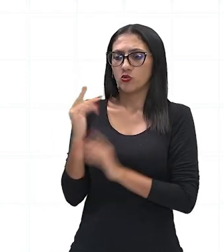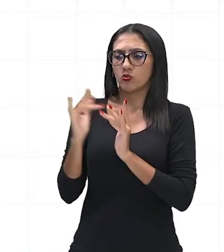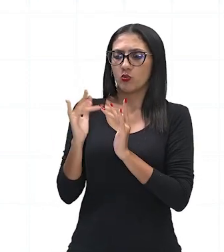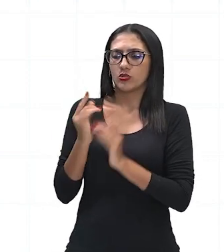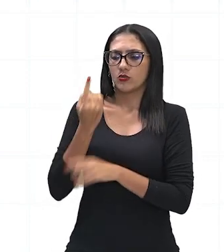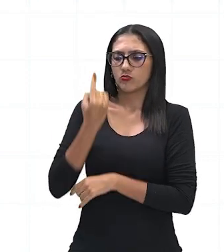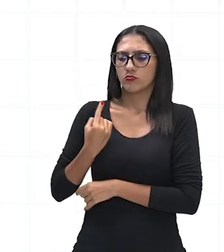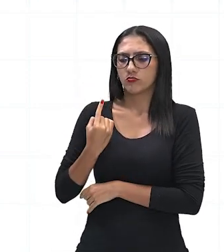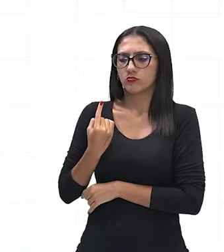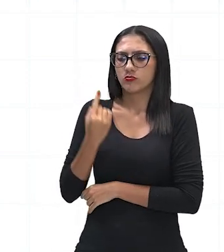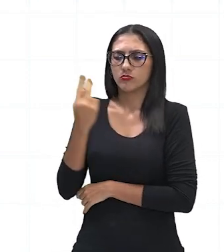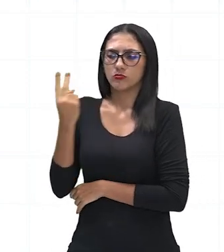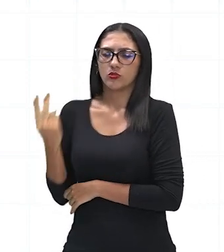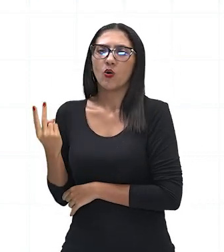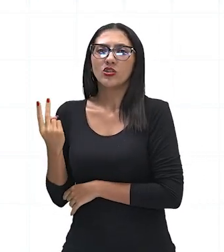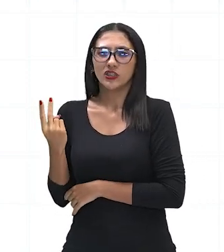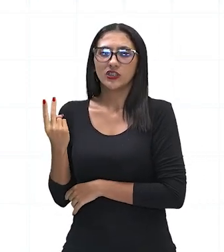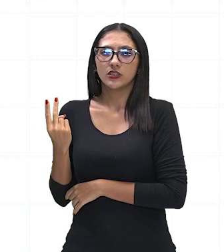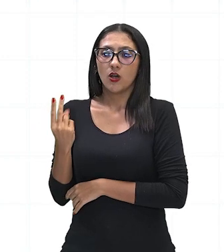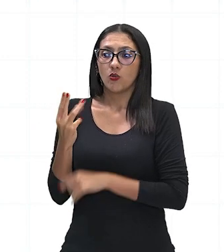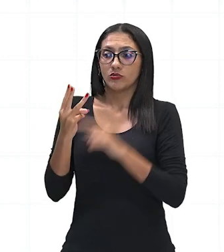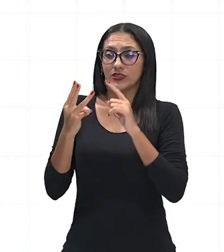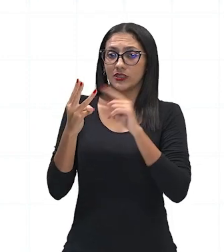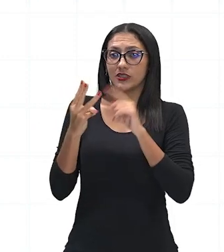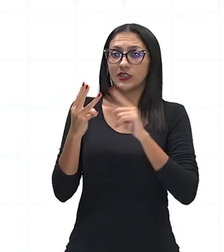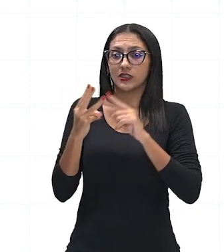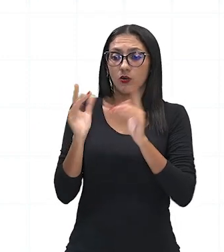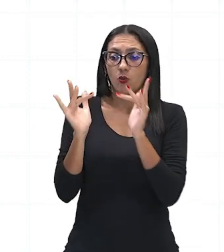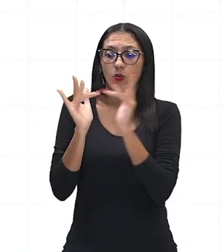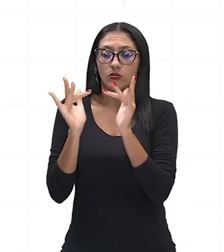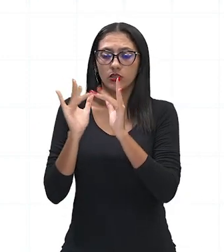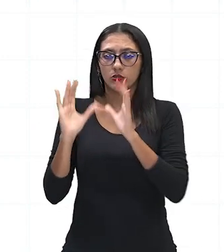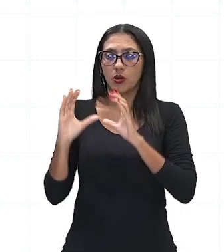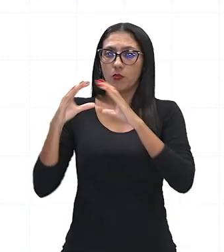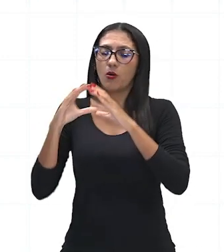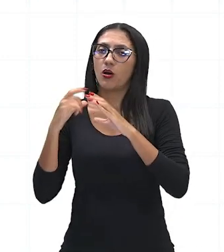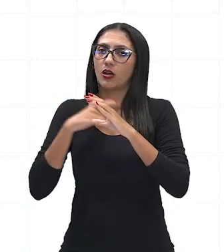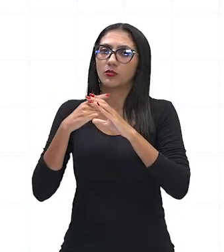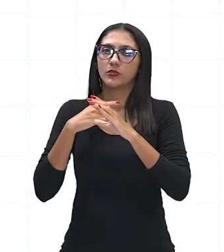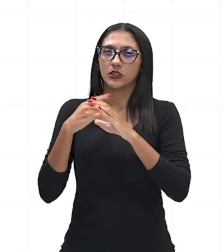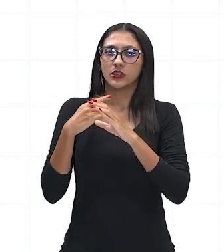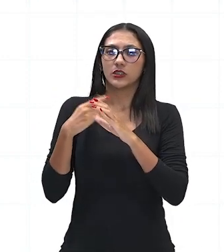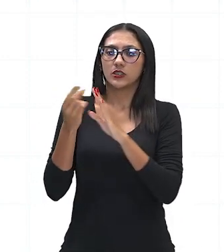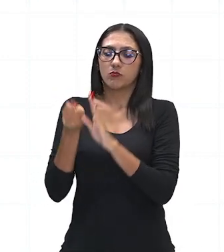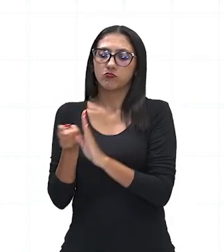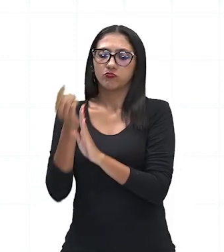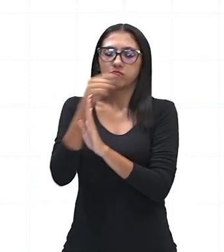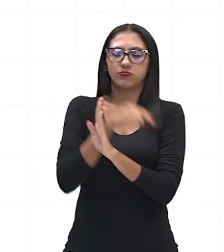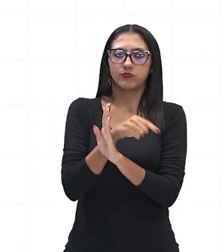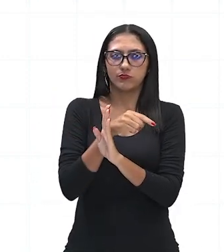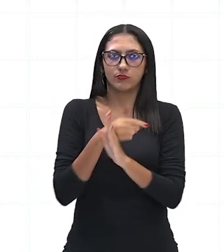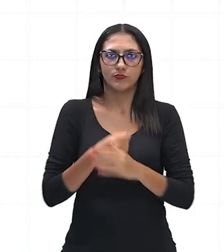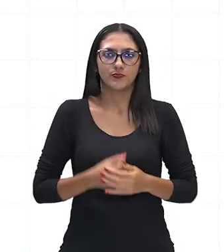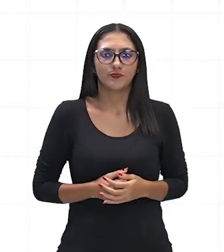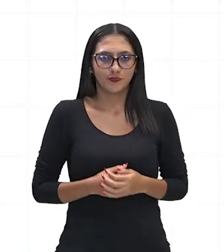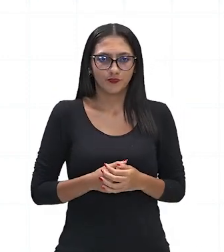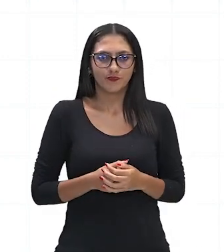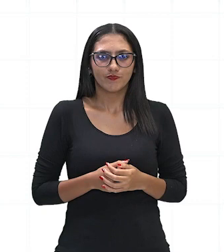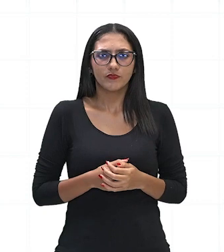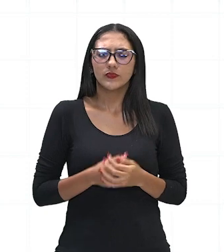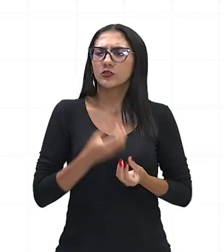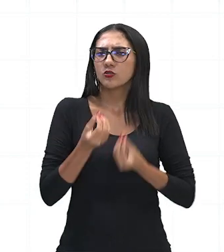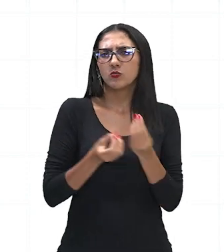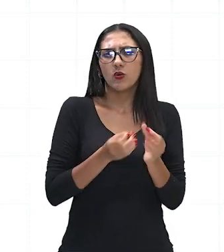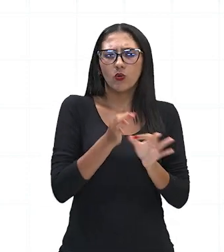companheiro de equipe, essa bola já tem que ser repassada para o campo do adversário. A partida ela é dividida em 3